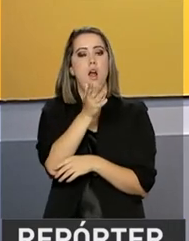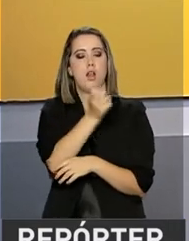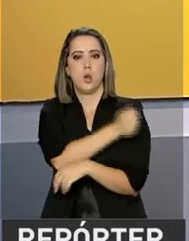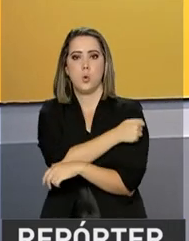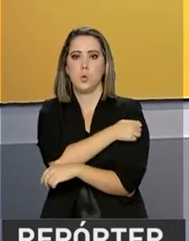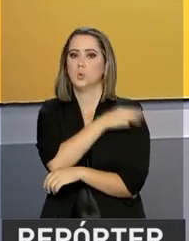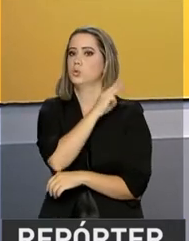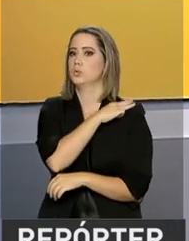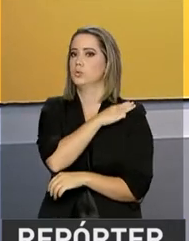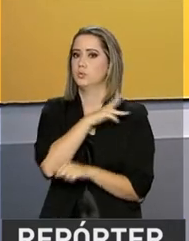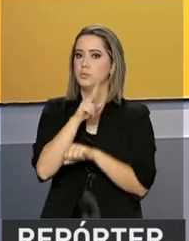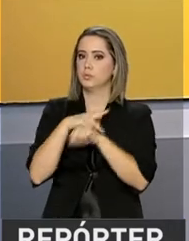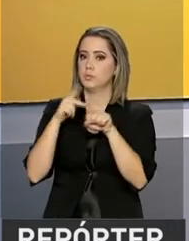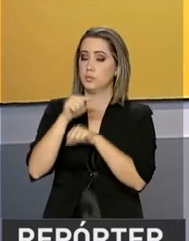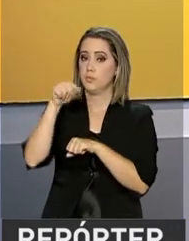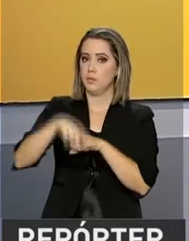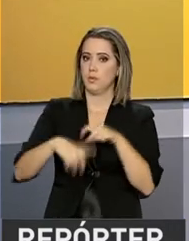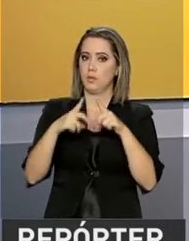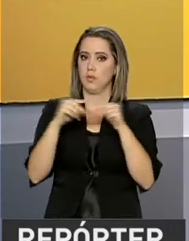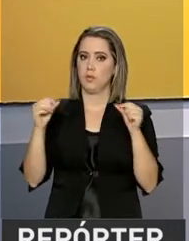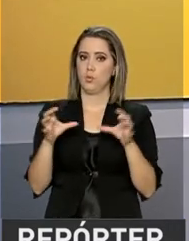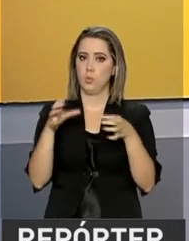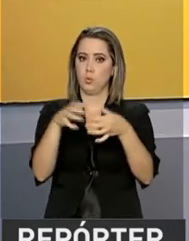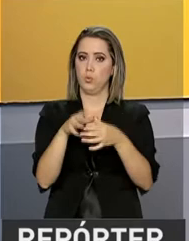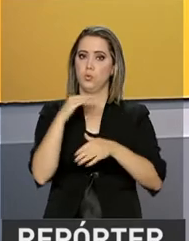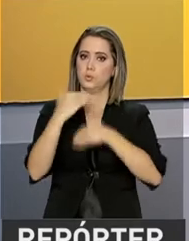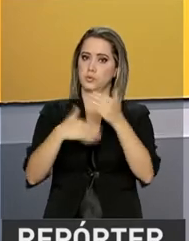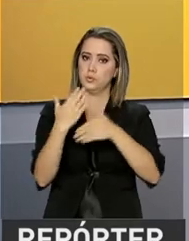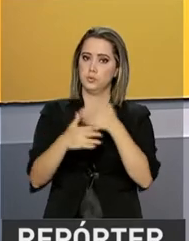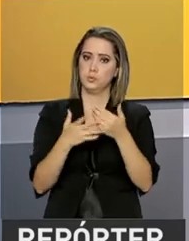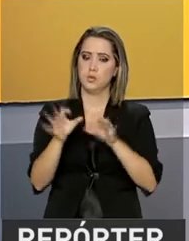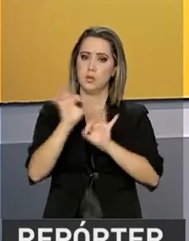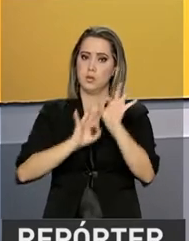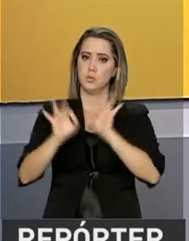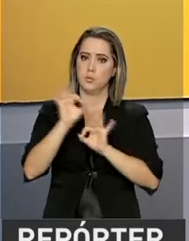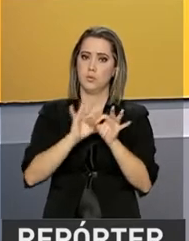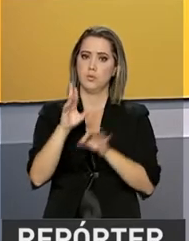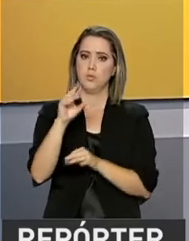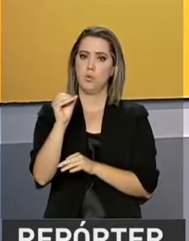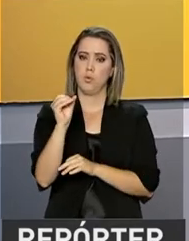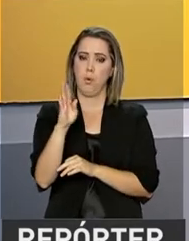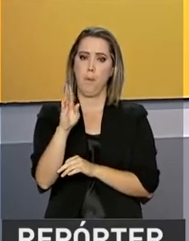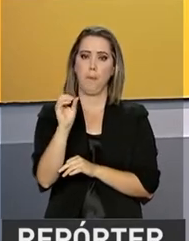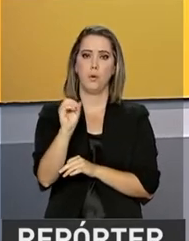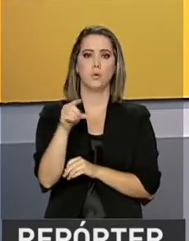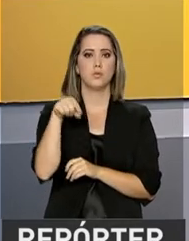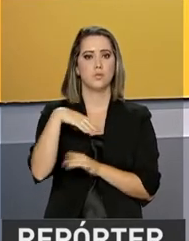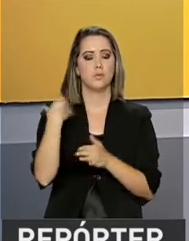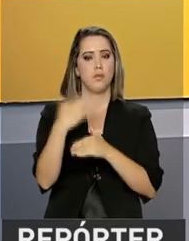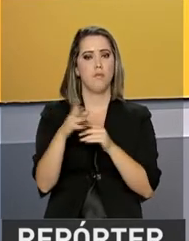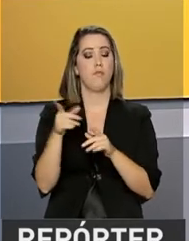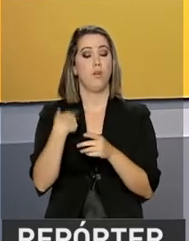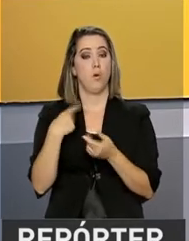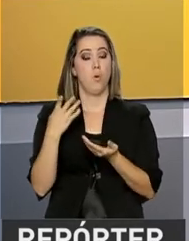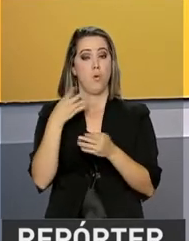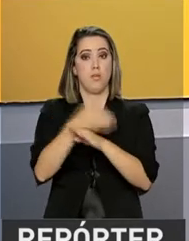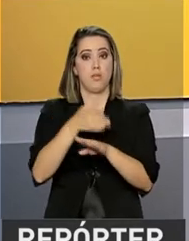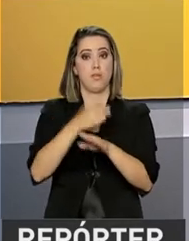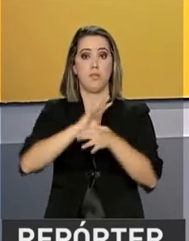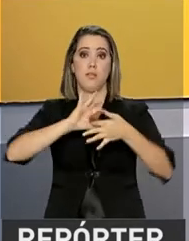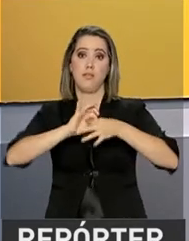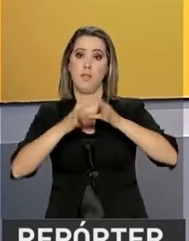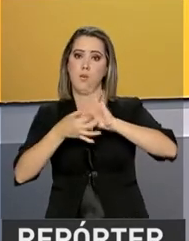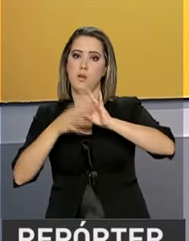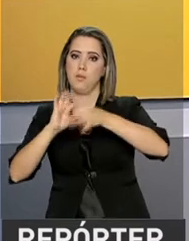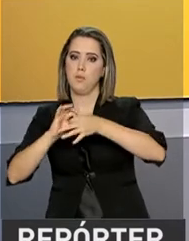médio pelo país. E aqui em Brasília, um grupo está desenvolvendo e montando robôs que vão concorrer na